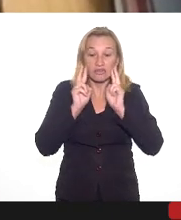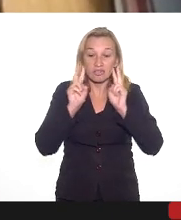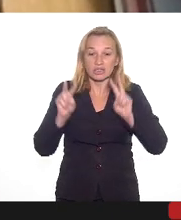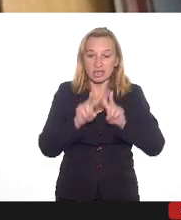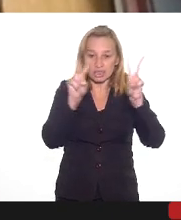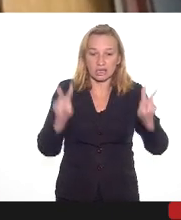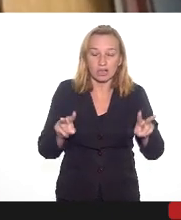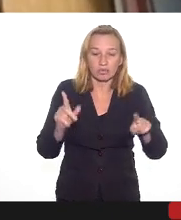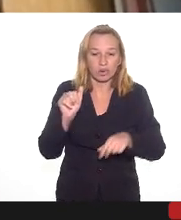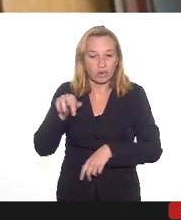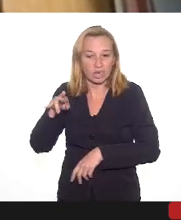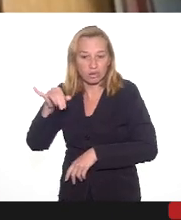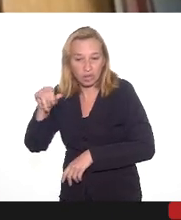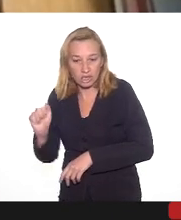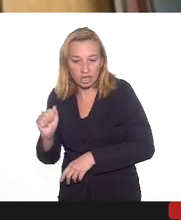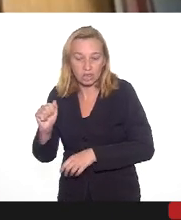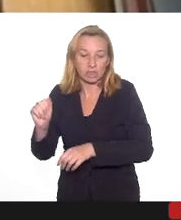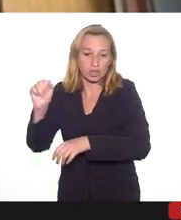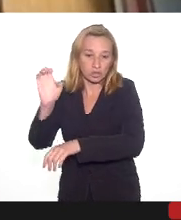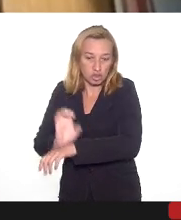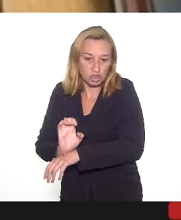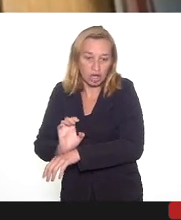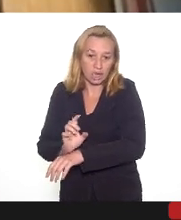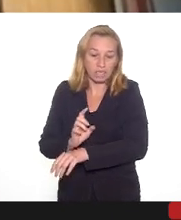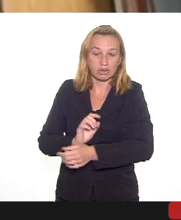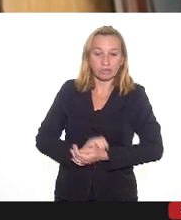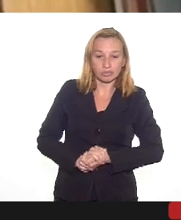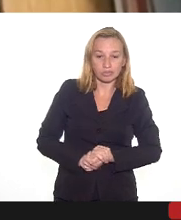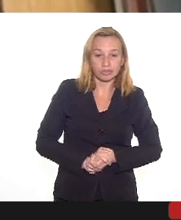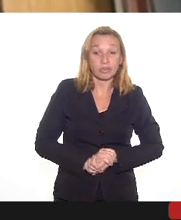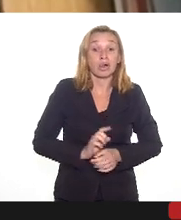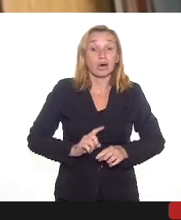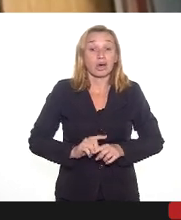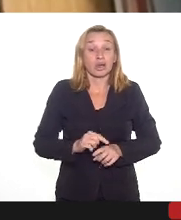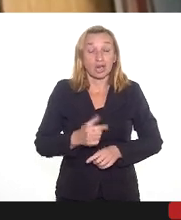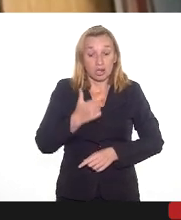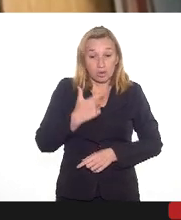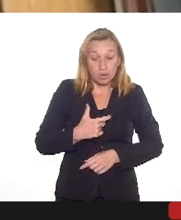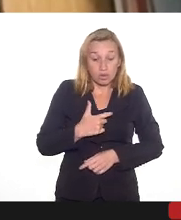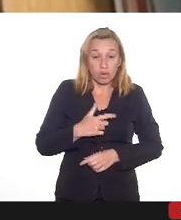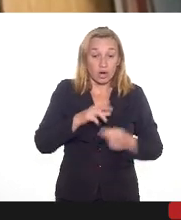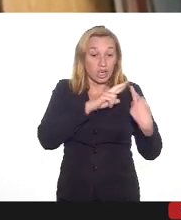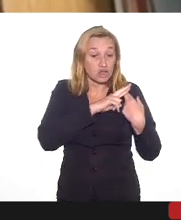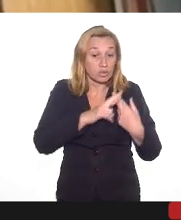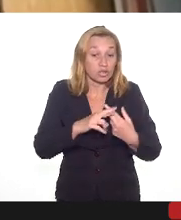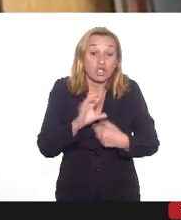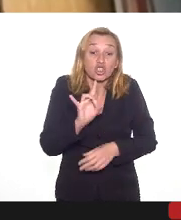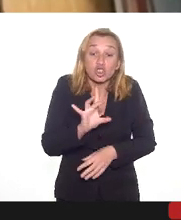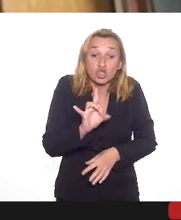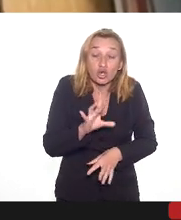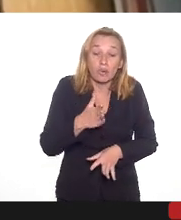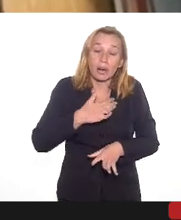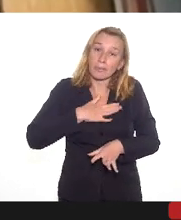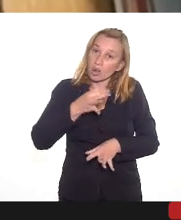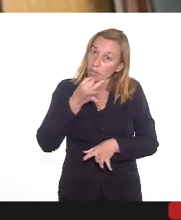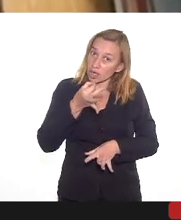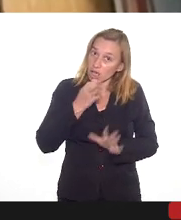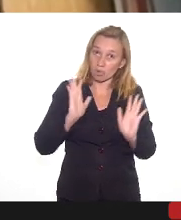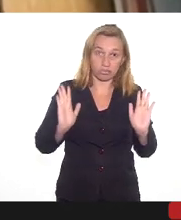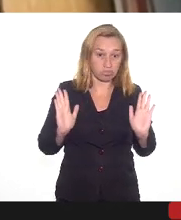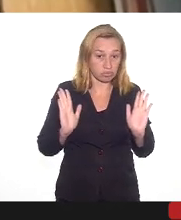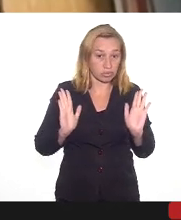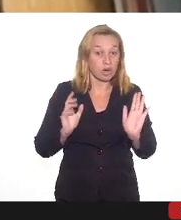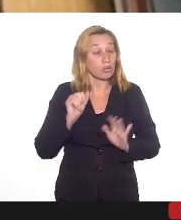Estado, aqui eu estou falando como procurador do Estado, evidentemente, mas eu sou responsável só pelas minhas opiniões, a opinião